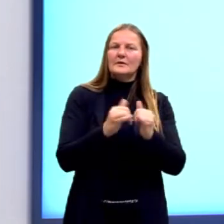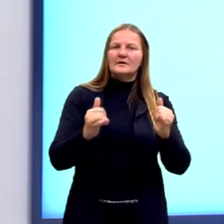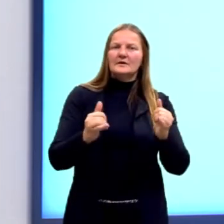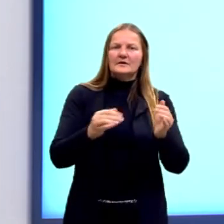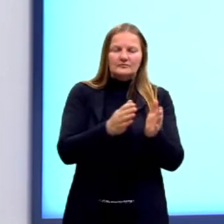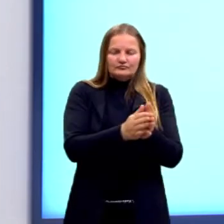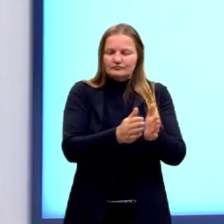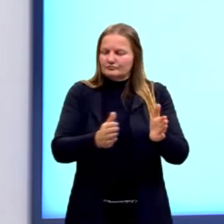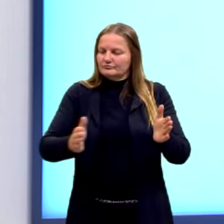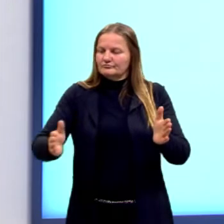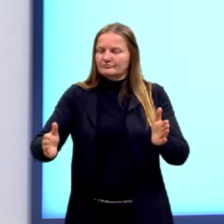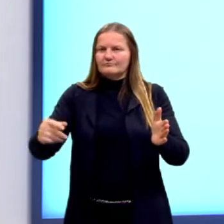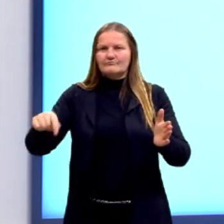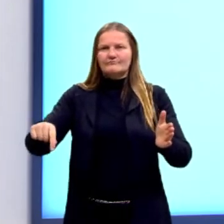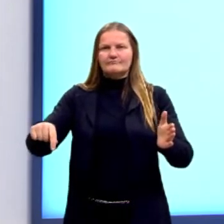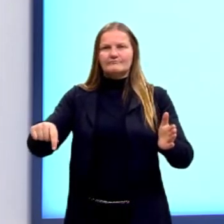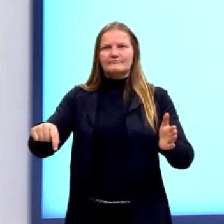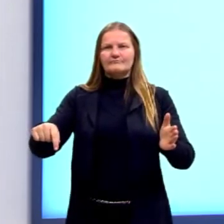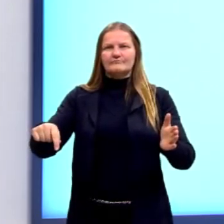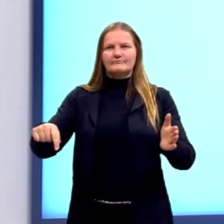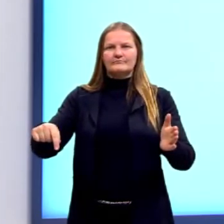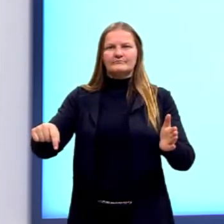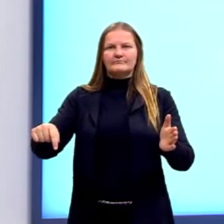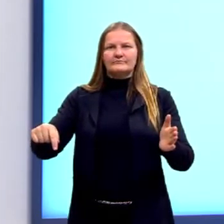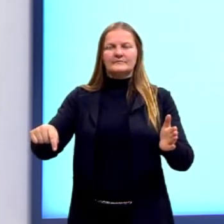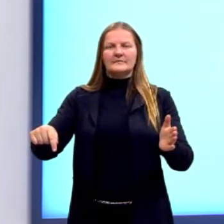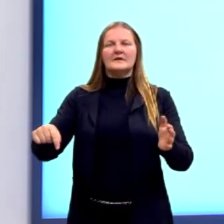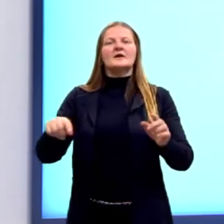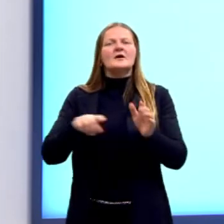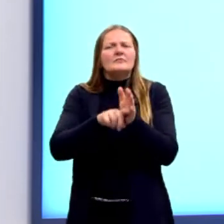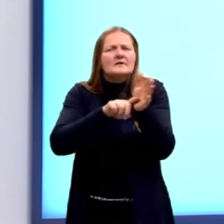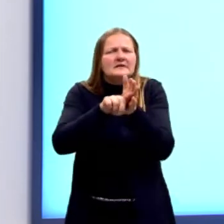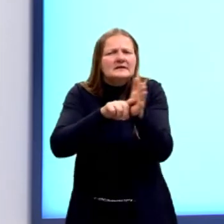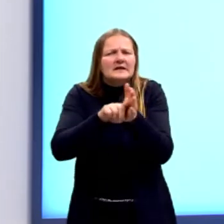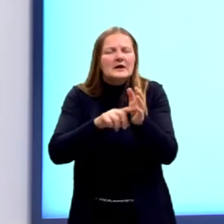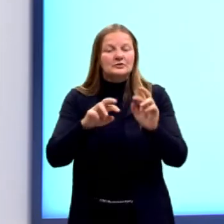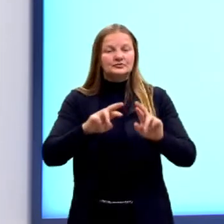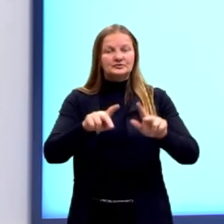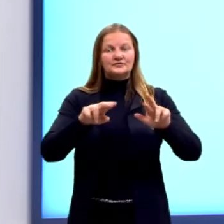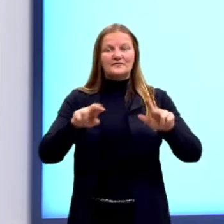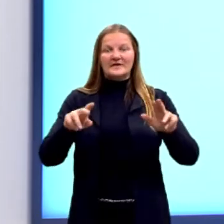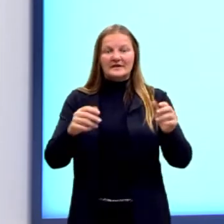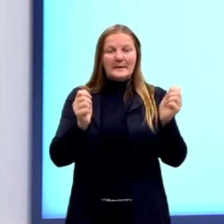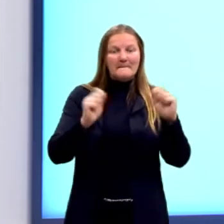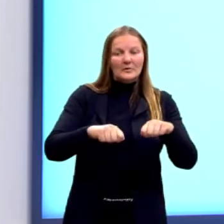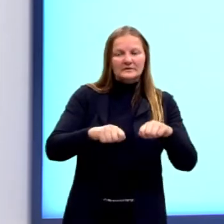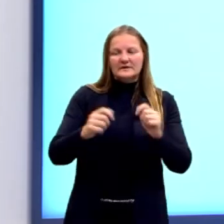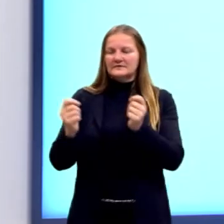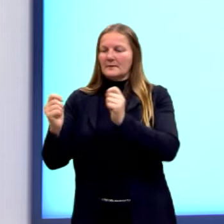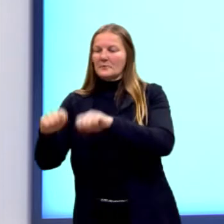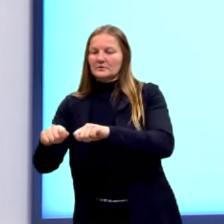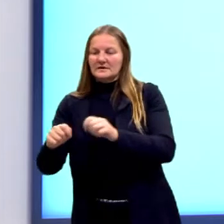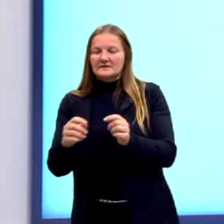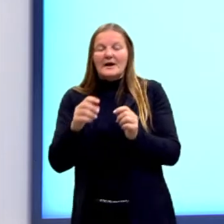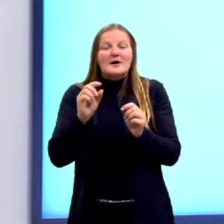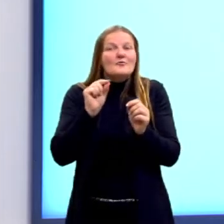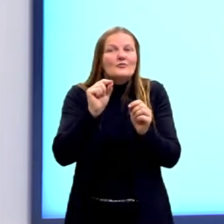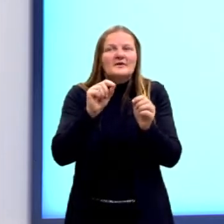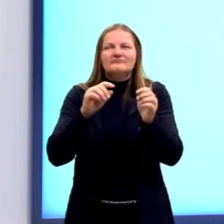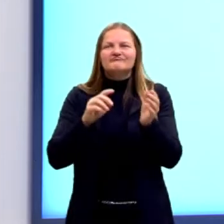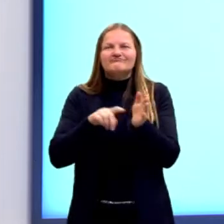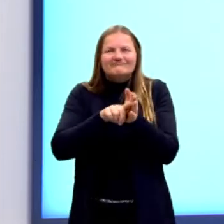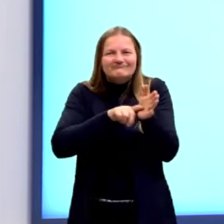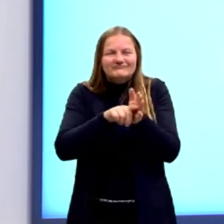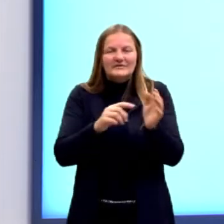outro potencial Então é isso que a gente está analisando diferenças de potencial né então vejam ó